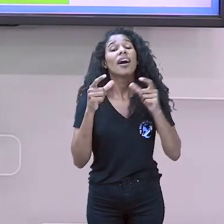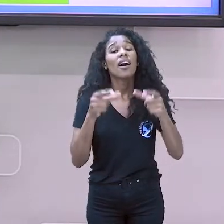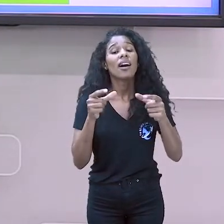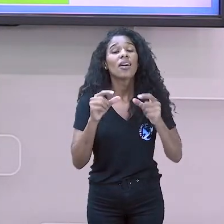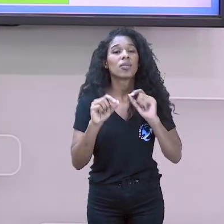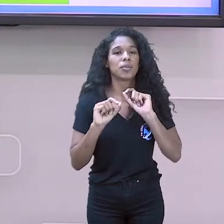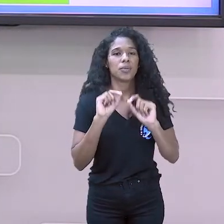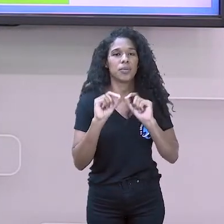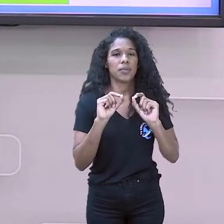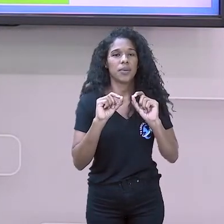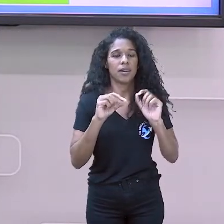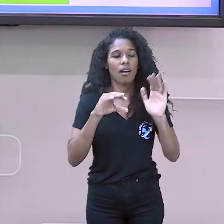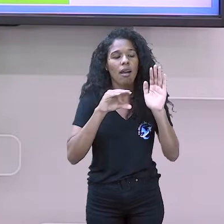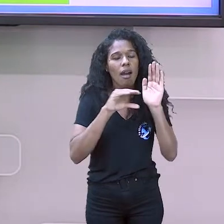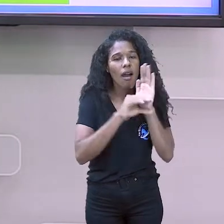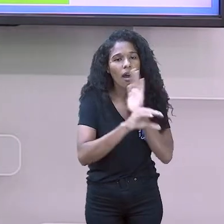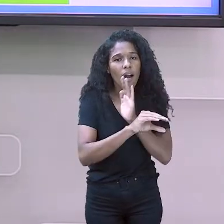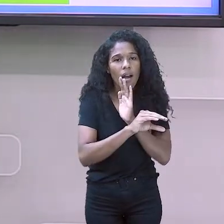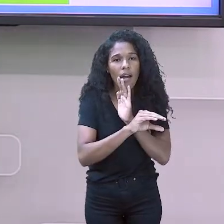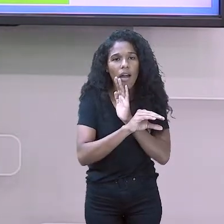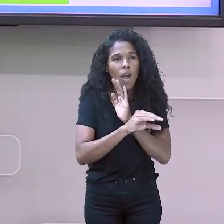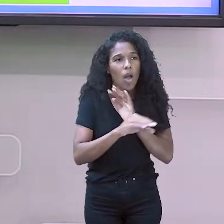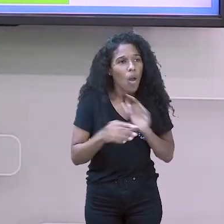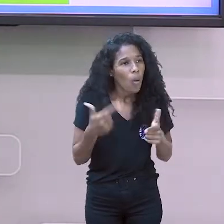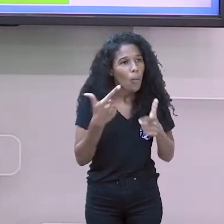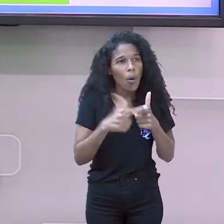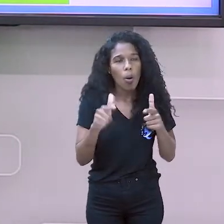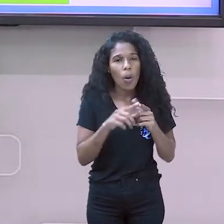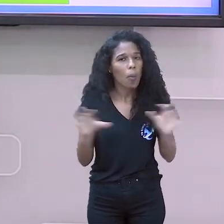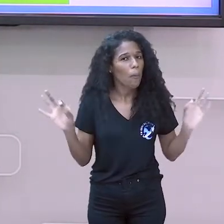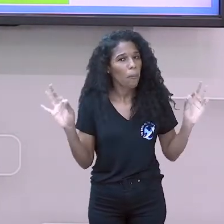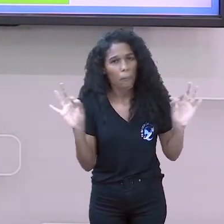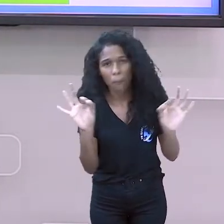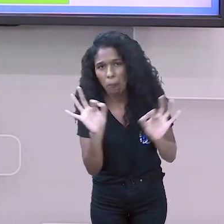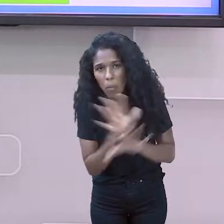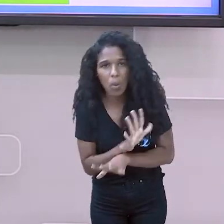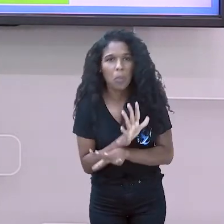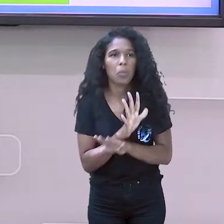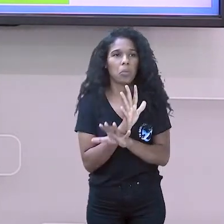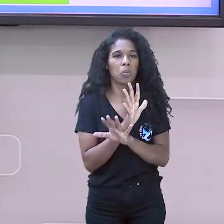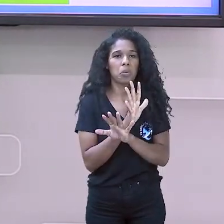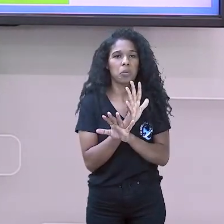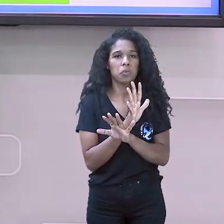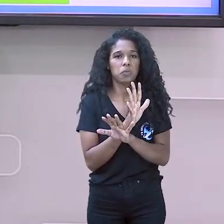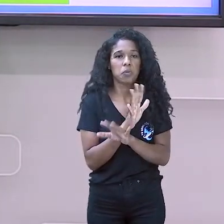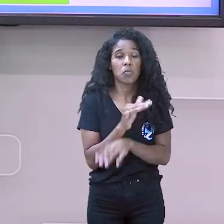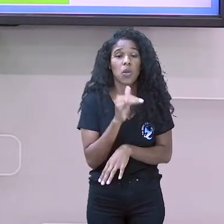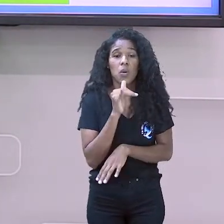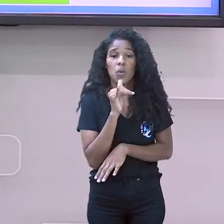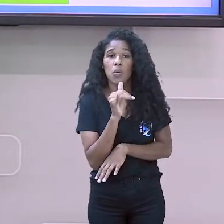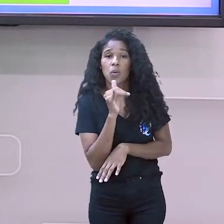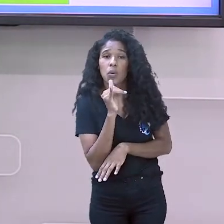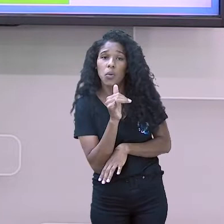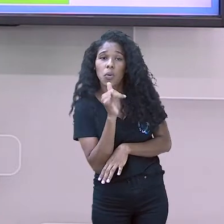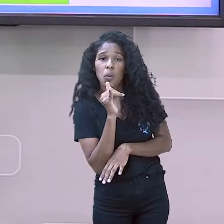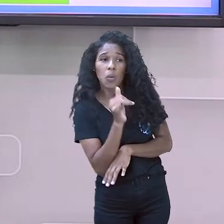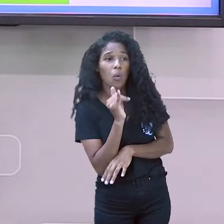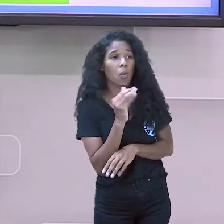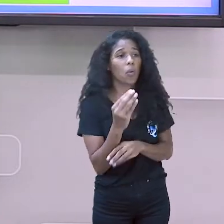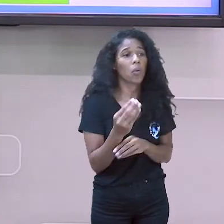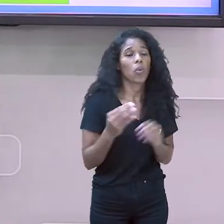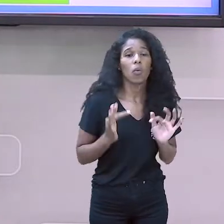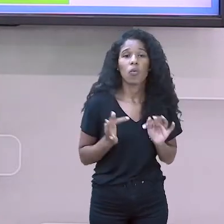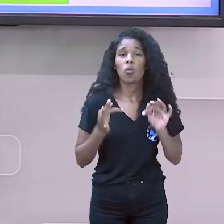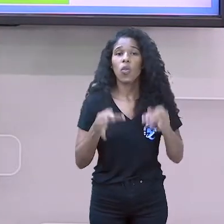os problemas serão solucionados. E aí, e também o final dos personagens.